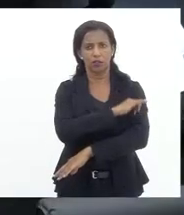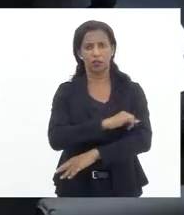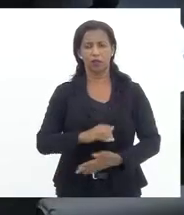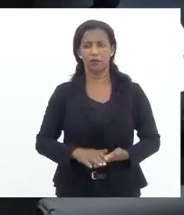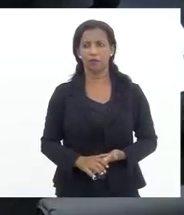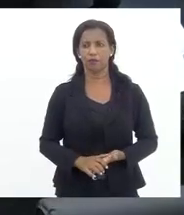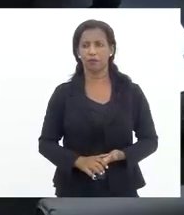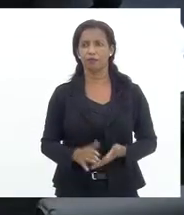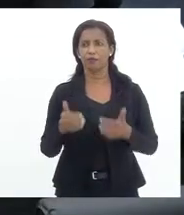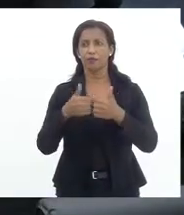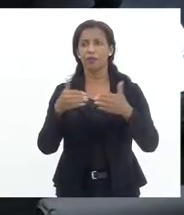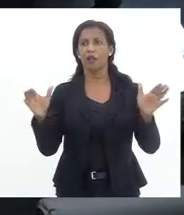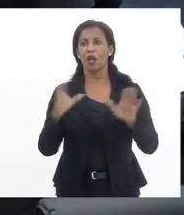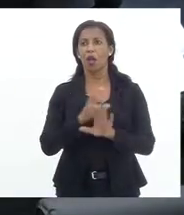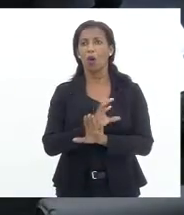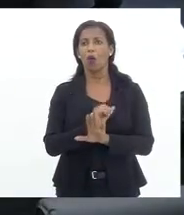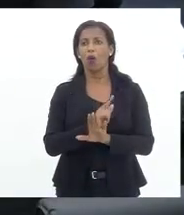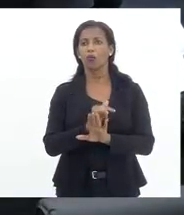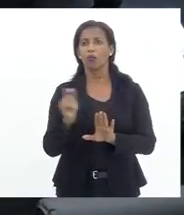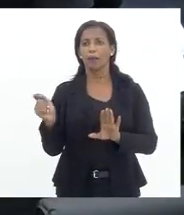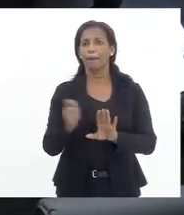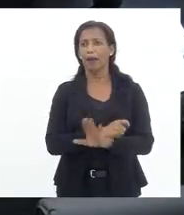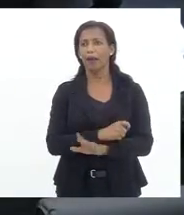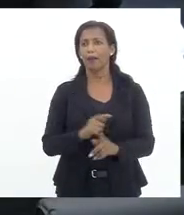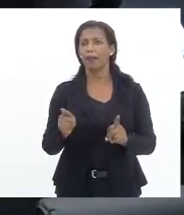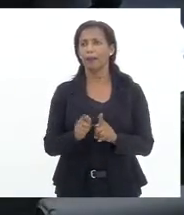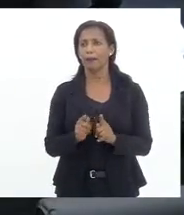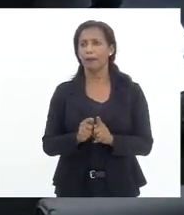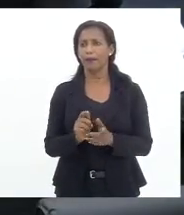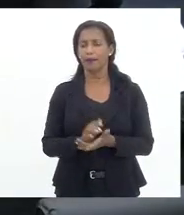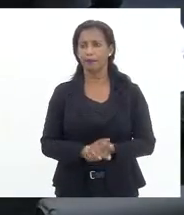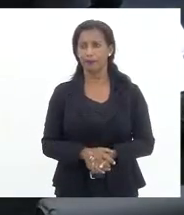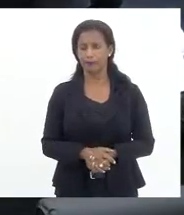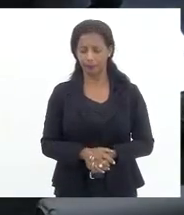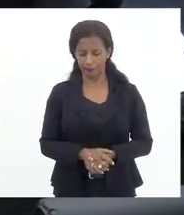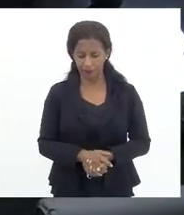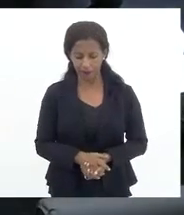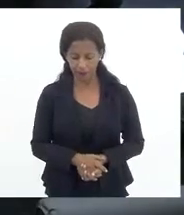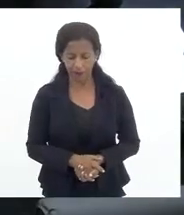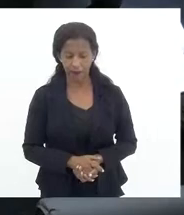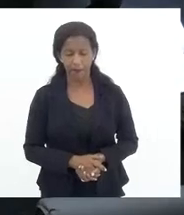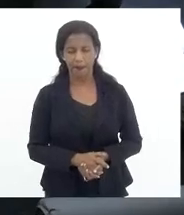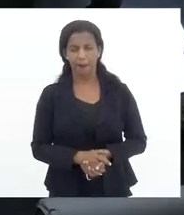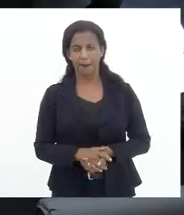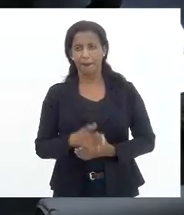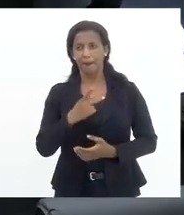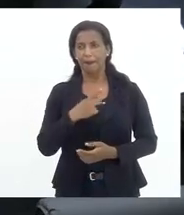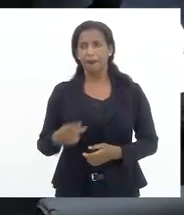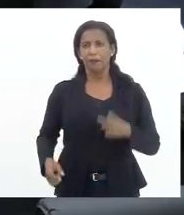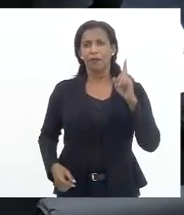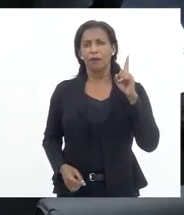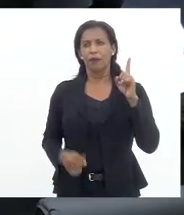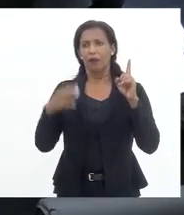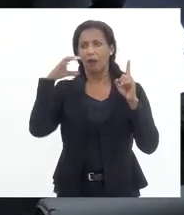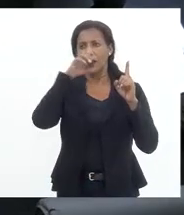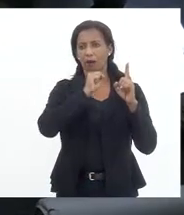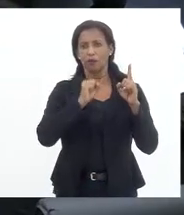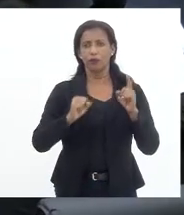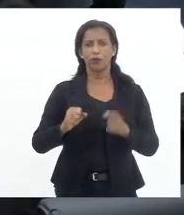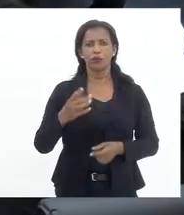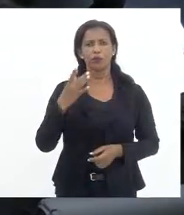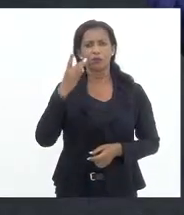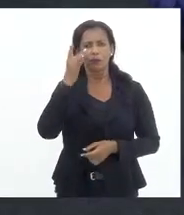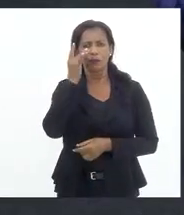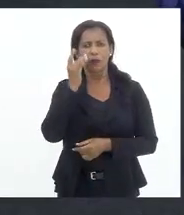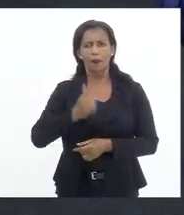E deixar aberta a coautoria, presidente. Presidente, dá licença um segundo, só para registrar aqui a presença